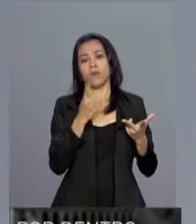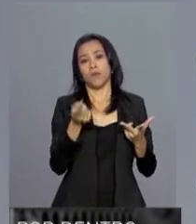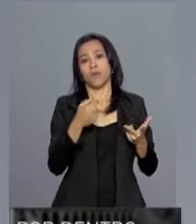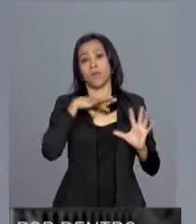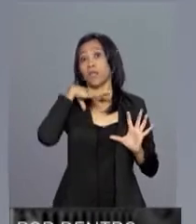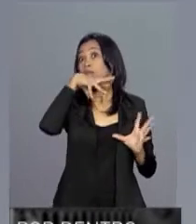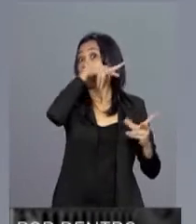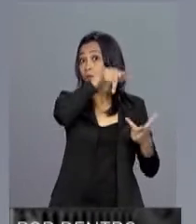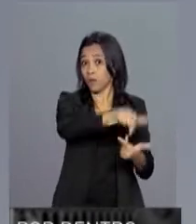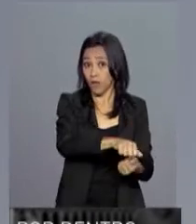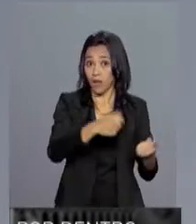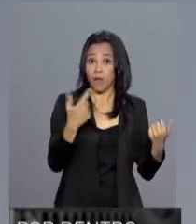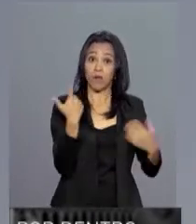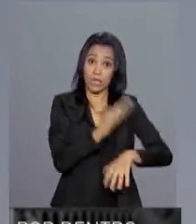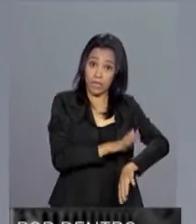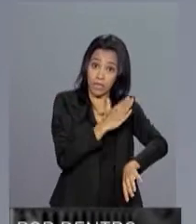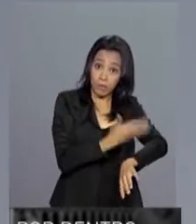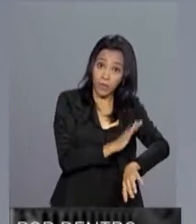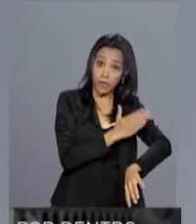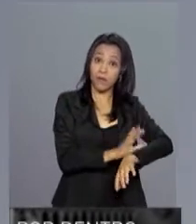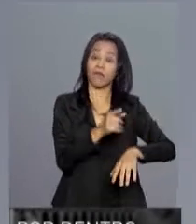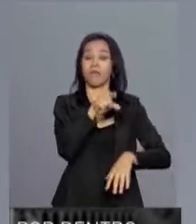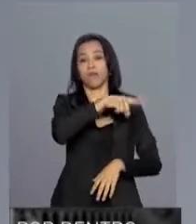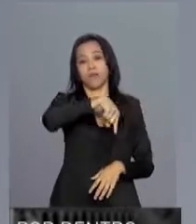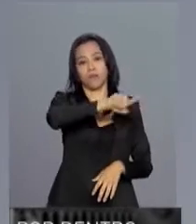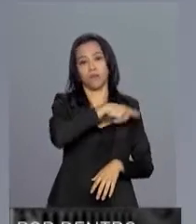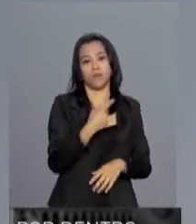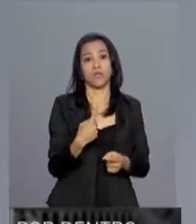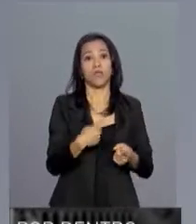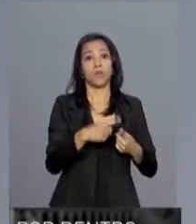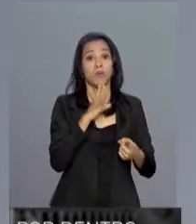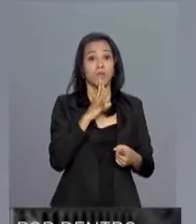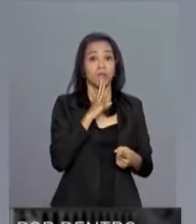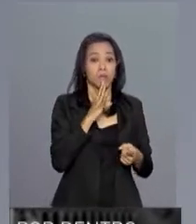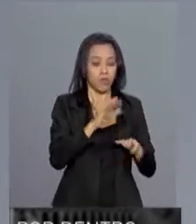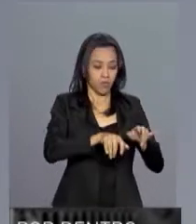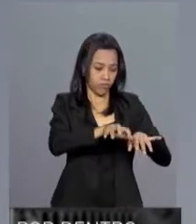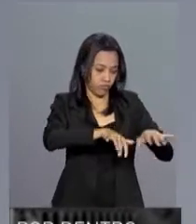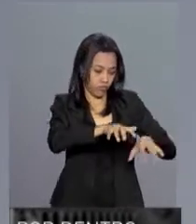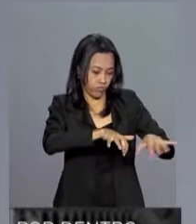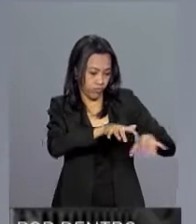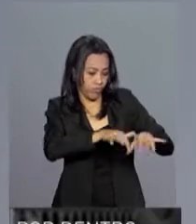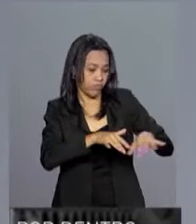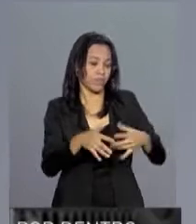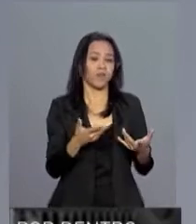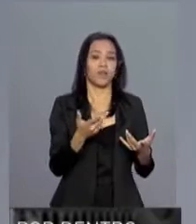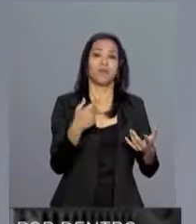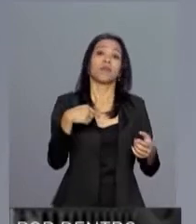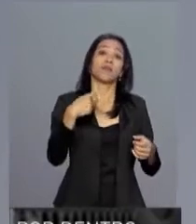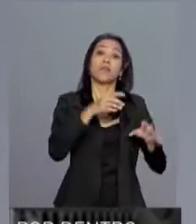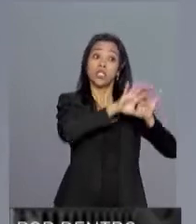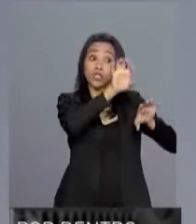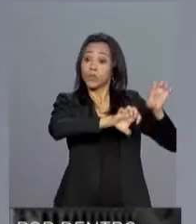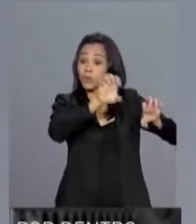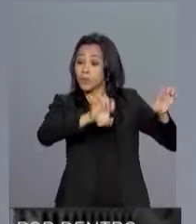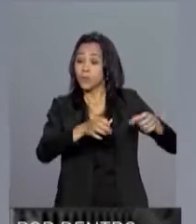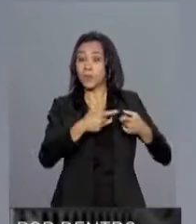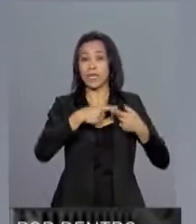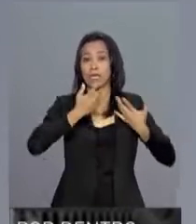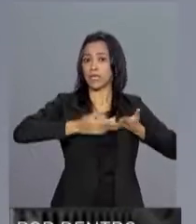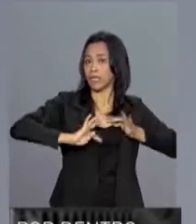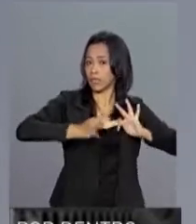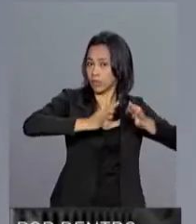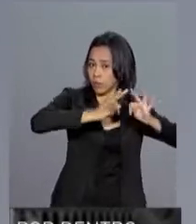em treinamento e capacitação em digitalização e preservação de acervos e infraestrutura e tecnologia